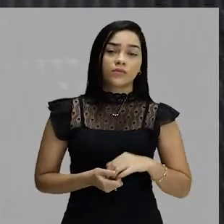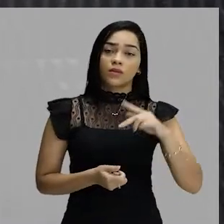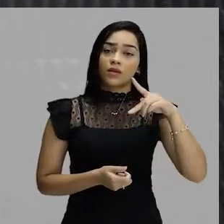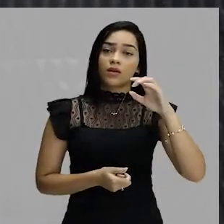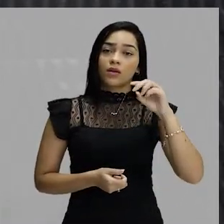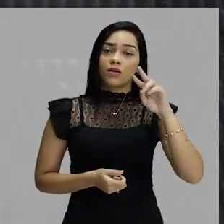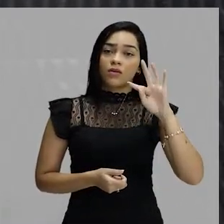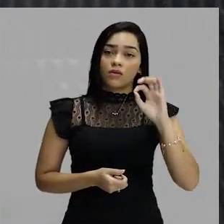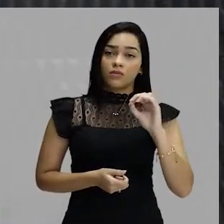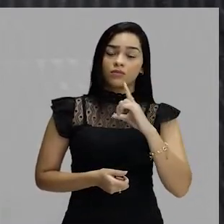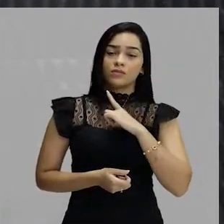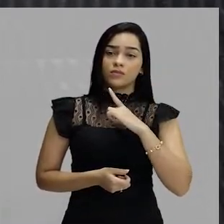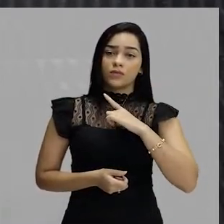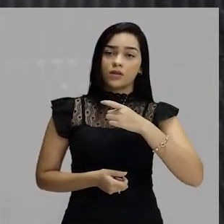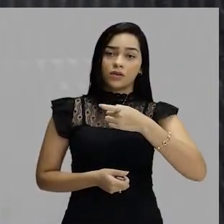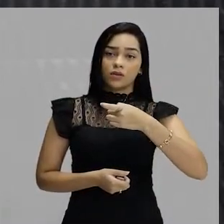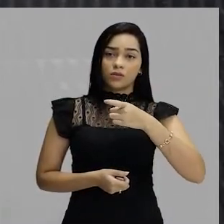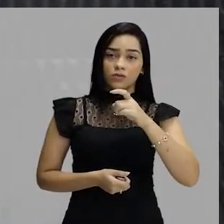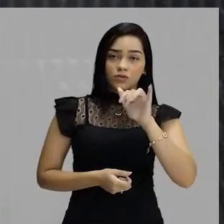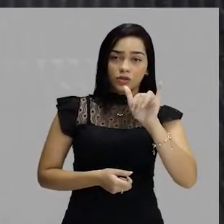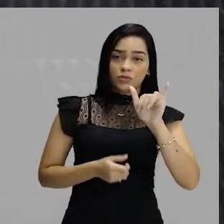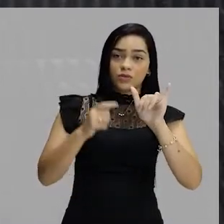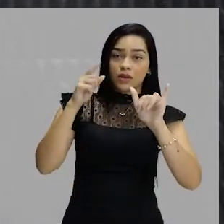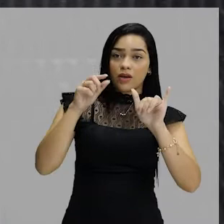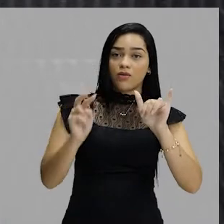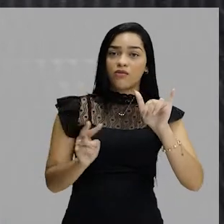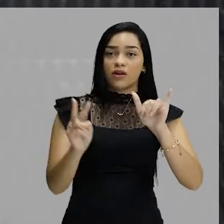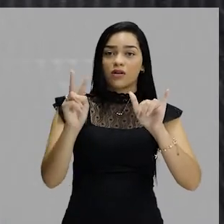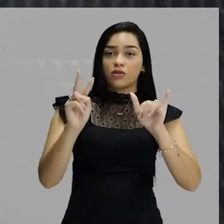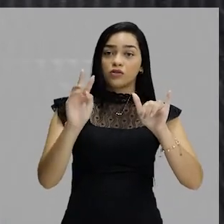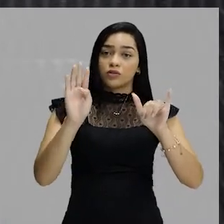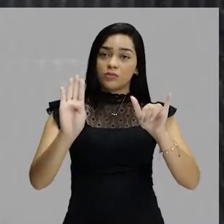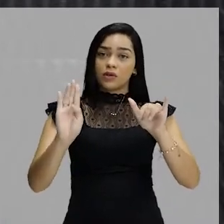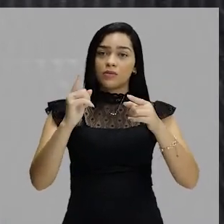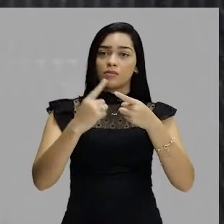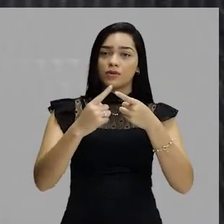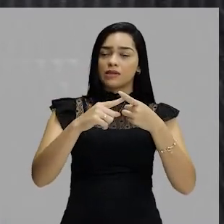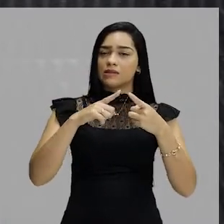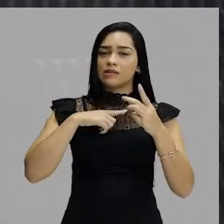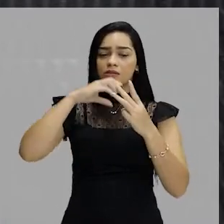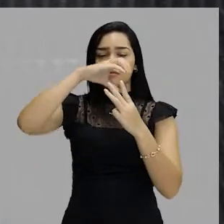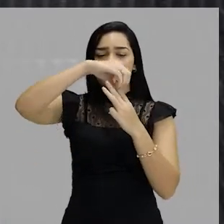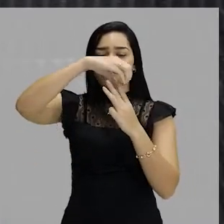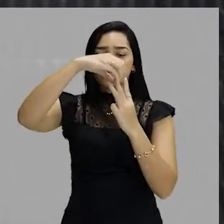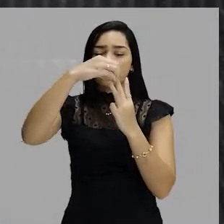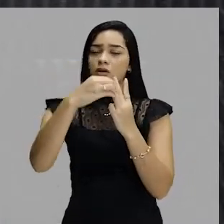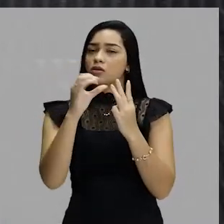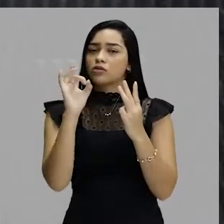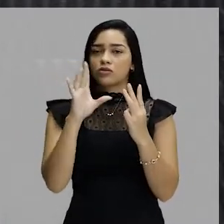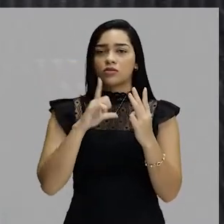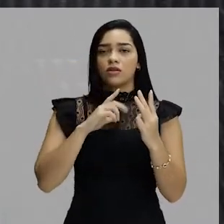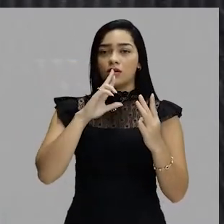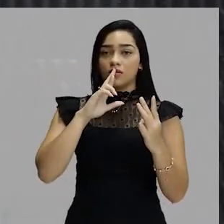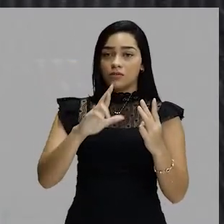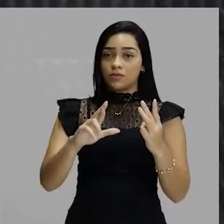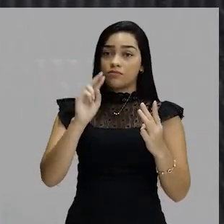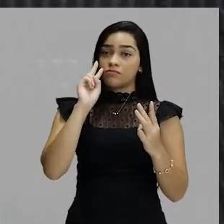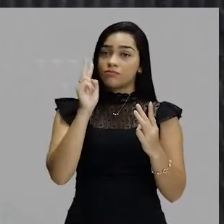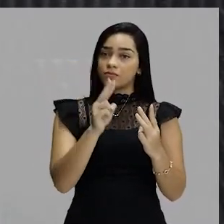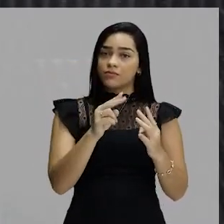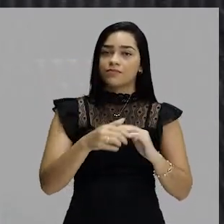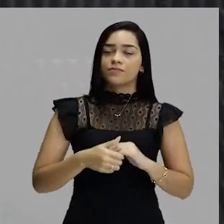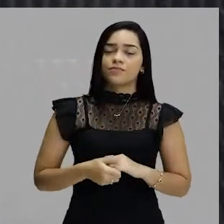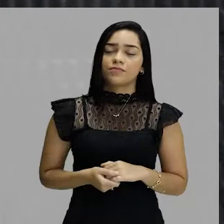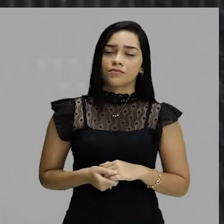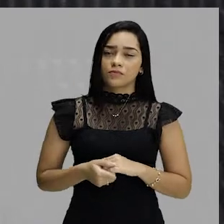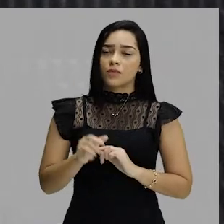onde intercepta o eixo y é o valor de b, certo? E às vezes a gente mata a questão do Enem só com isso, só com essa informação. Ok?